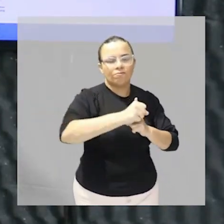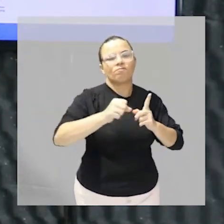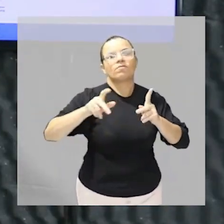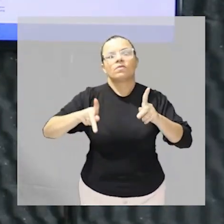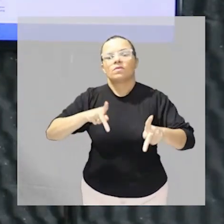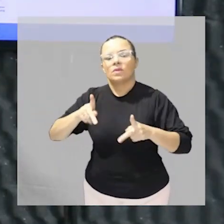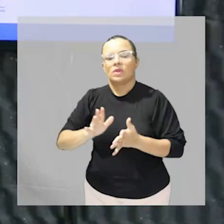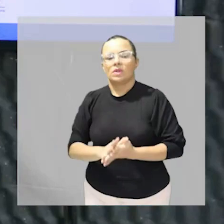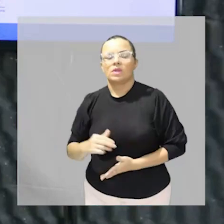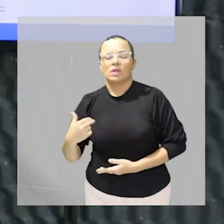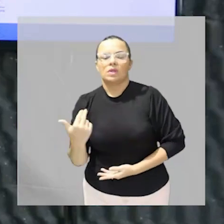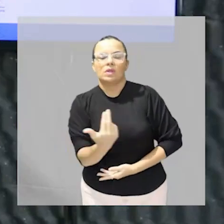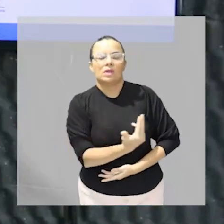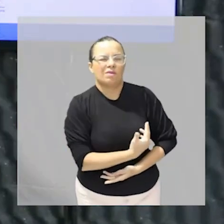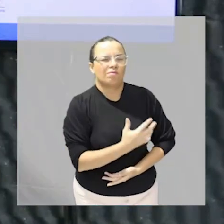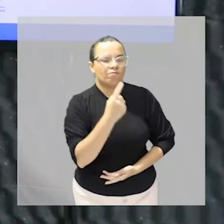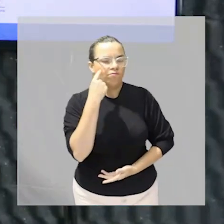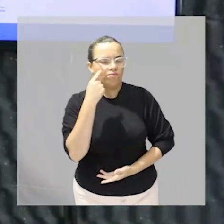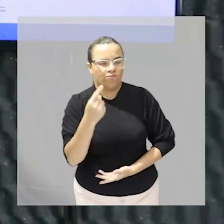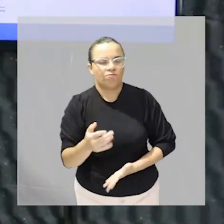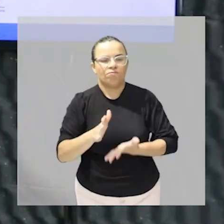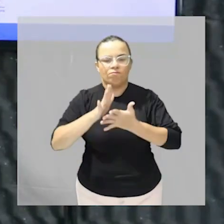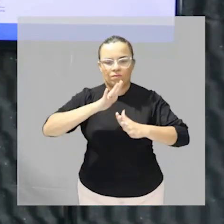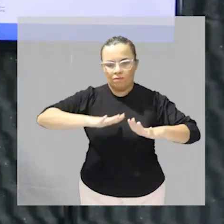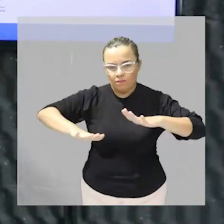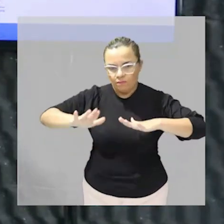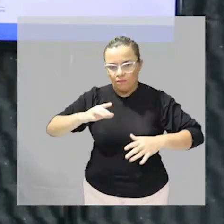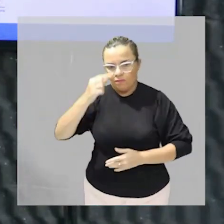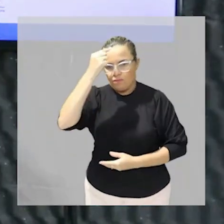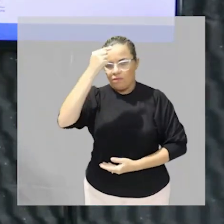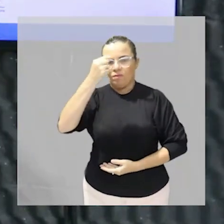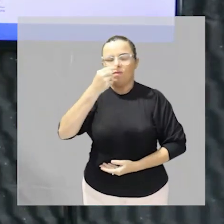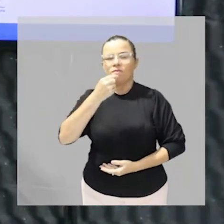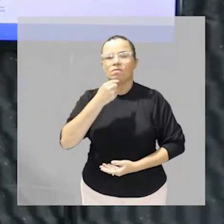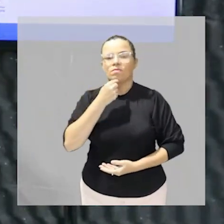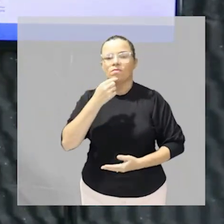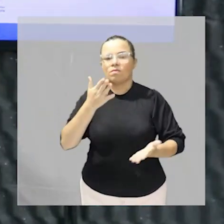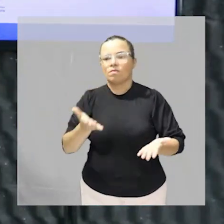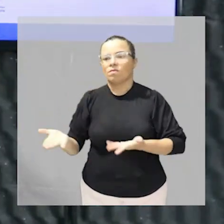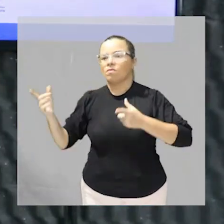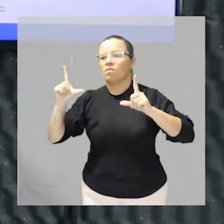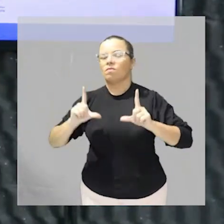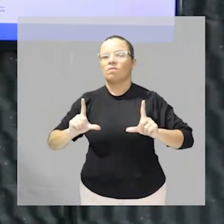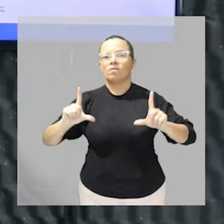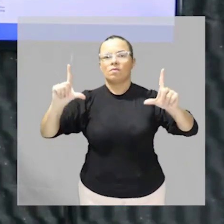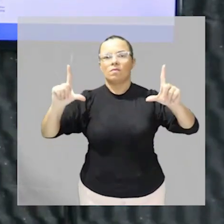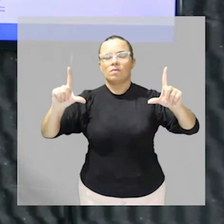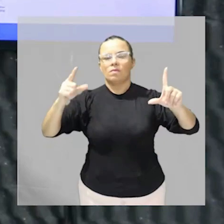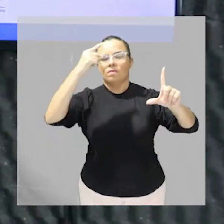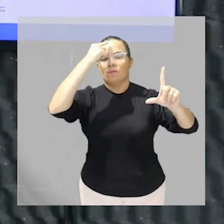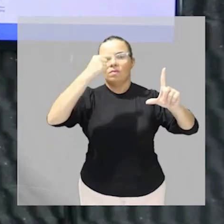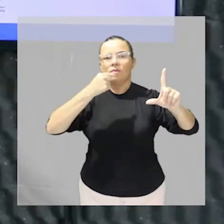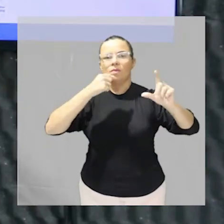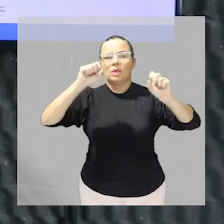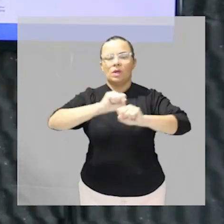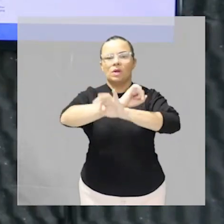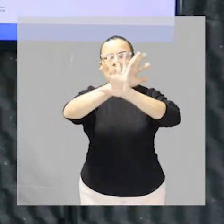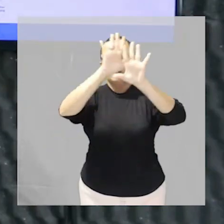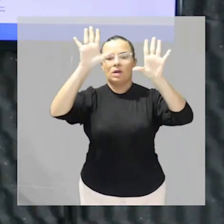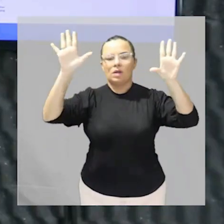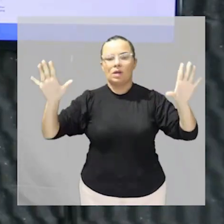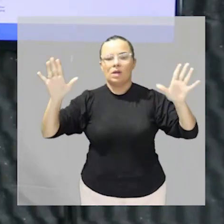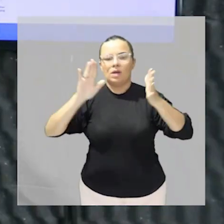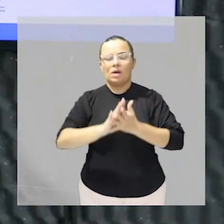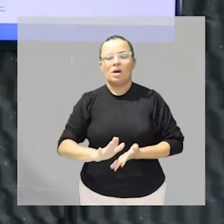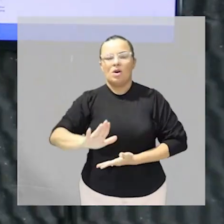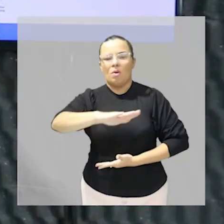se nós observarmos com bastante cuidado, e aqui o quadro, ele nos mostra a imagem claramente sobre a